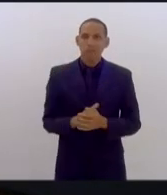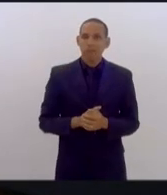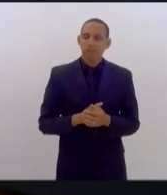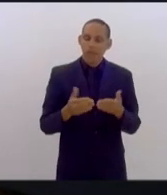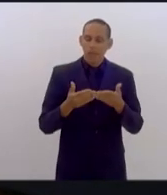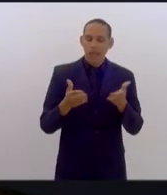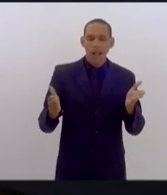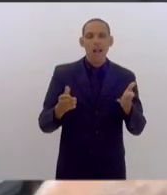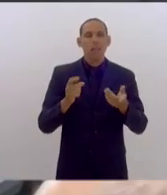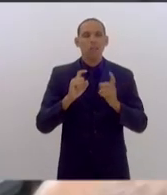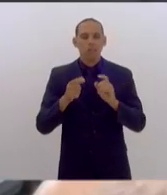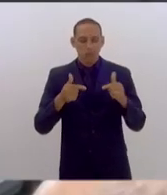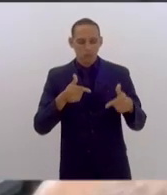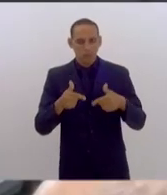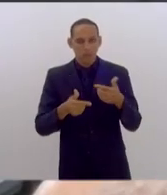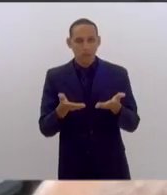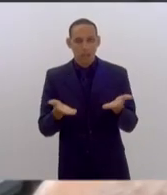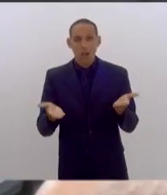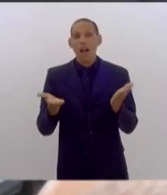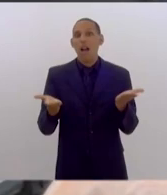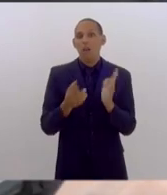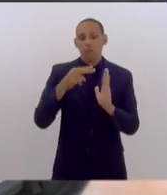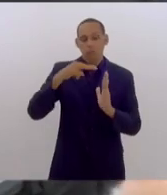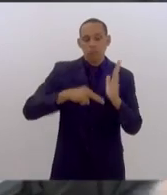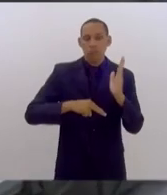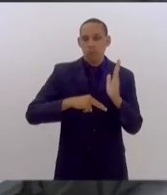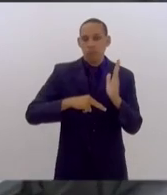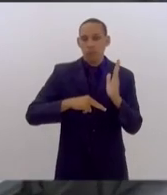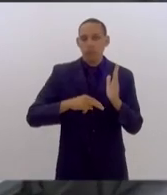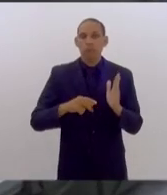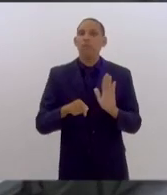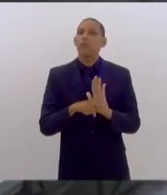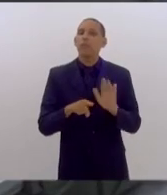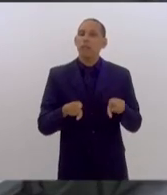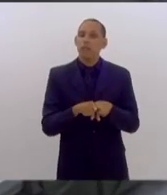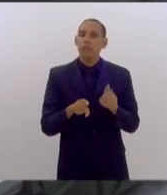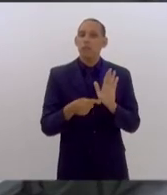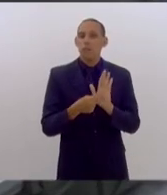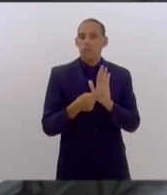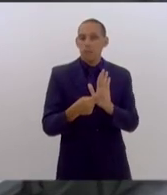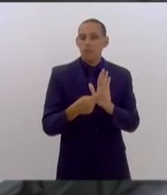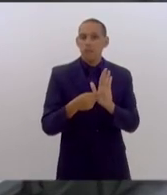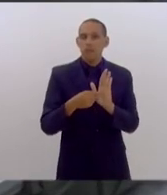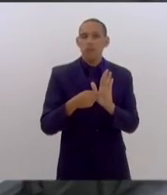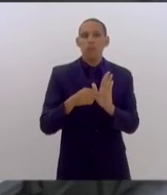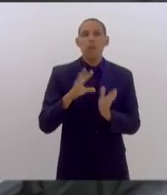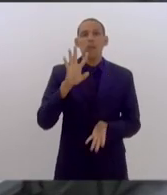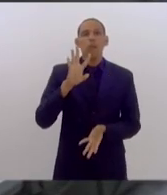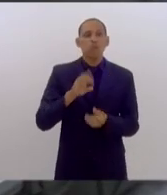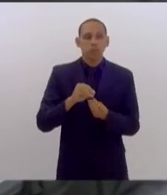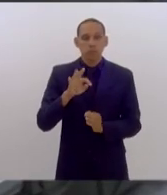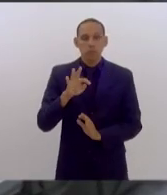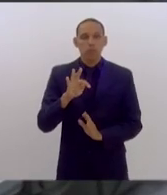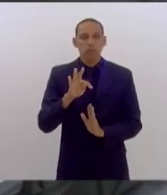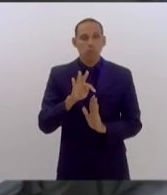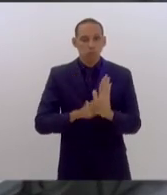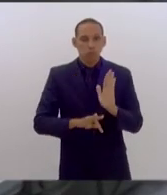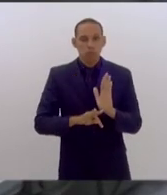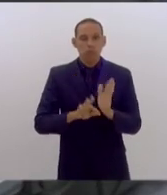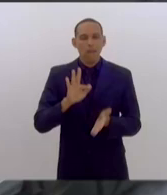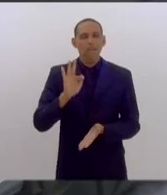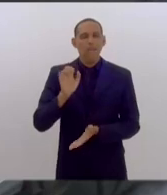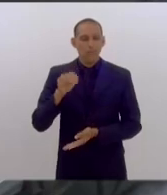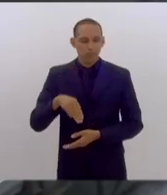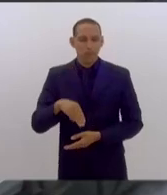10 trabalhos da reunião com a leitura da apresentação da minuta do relatório final e eu como